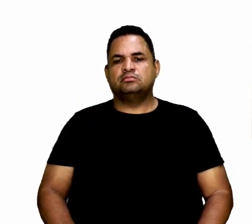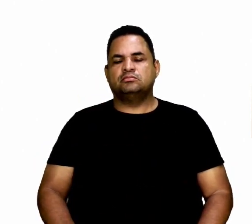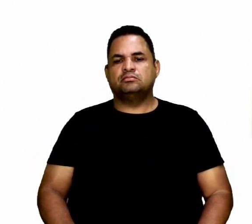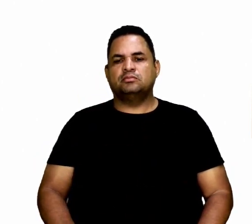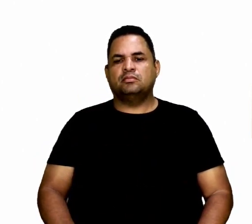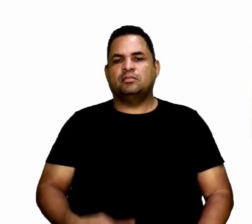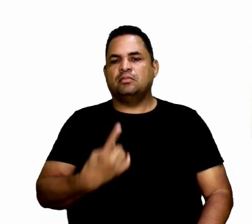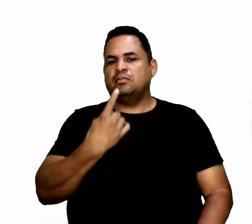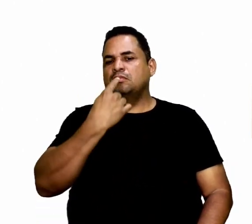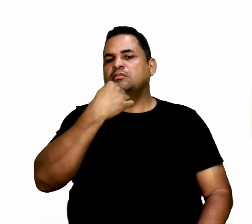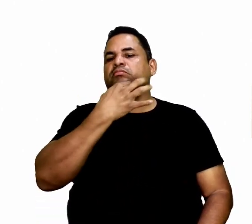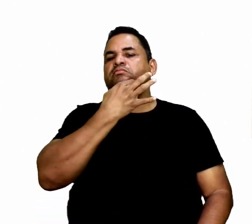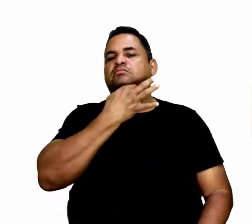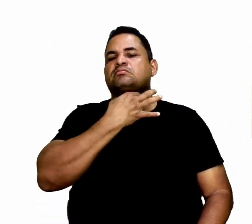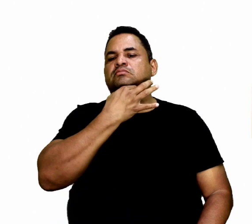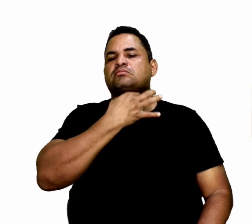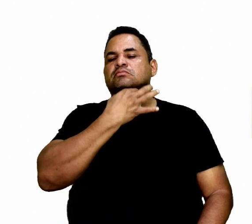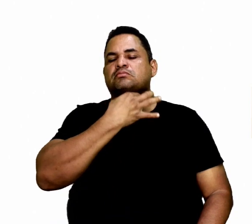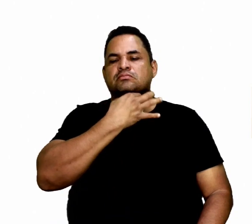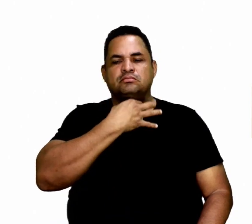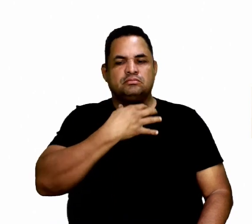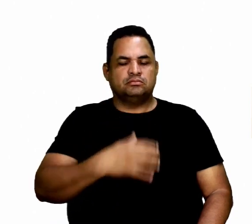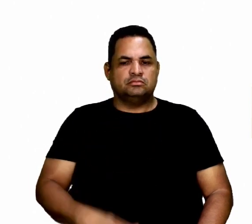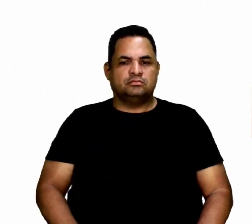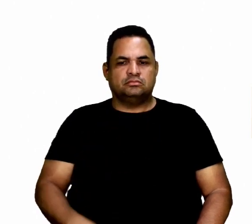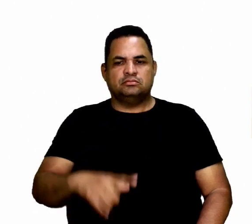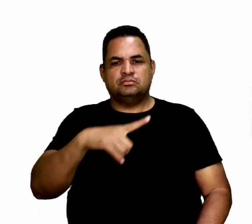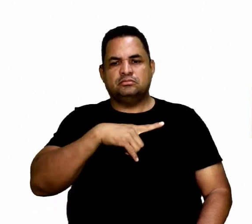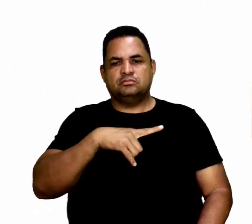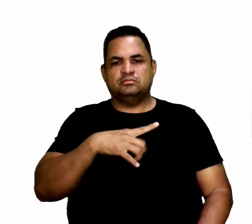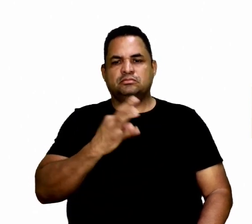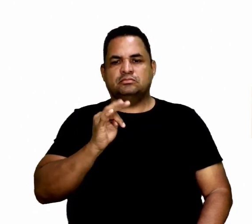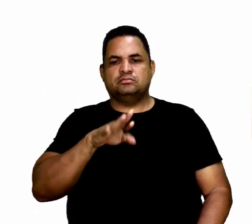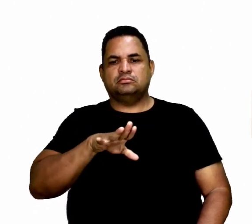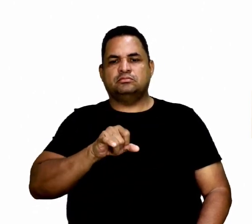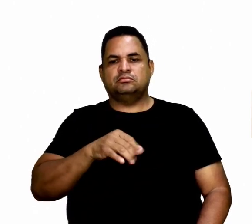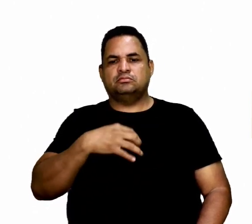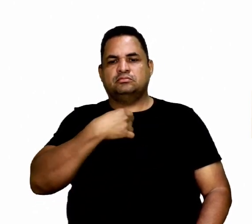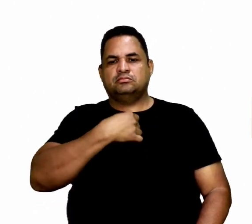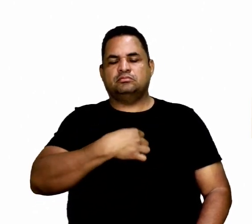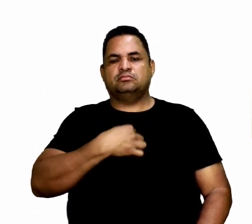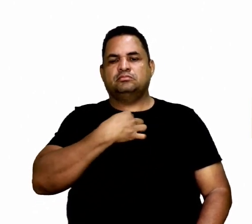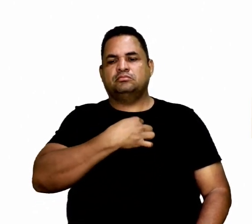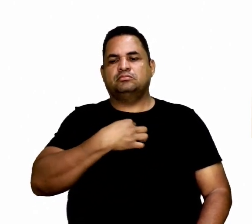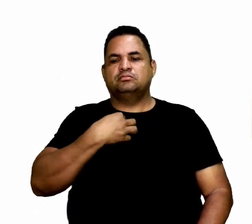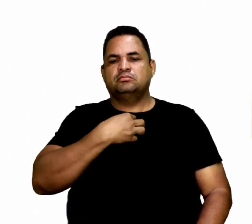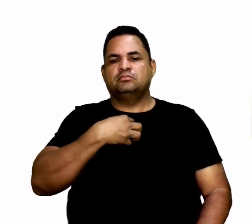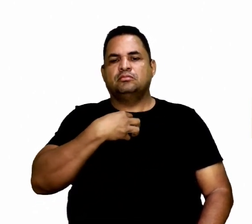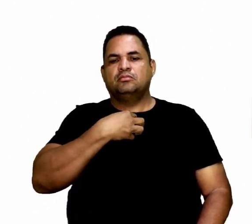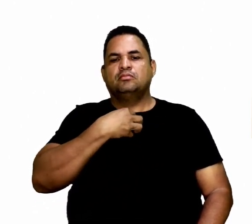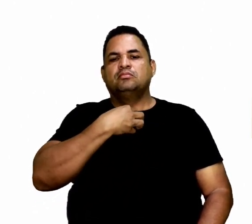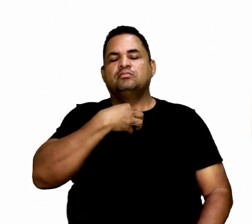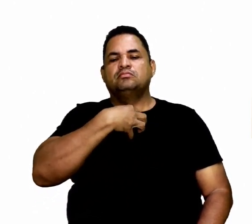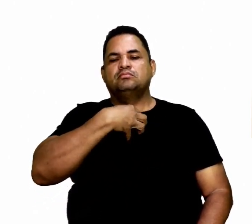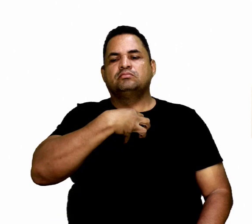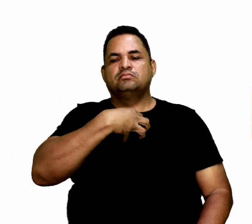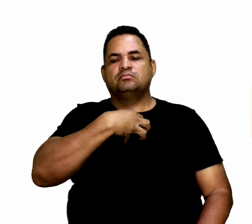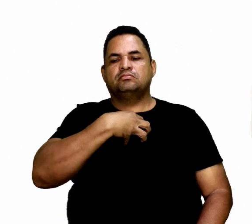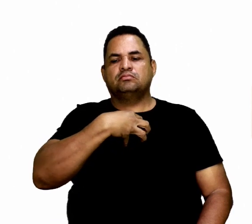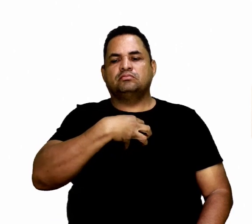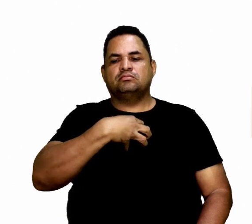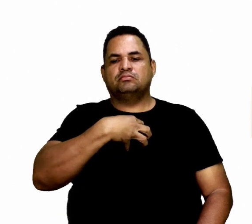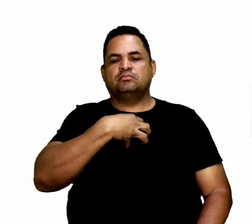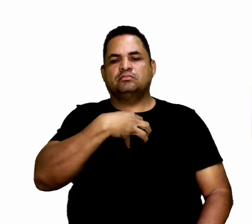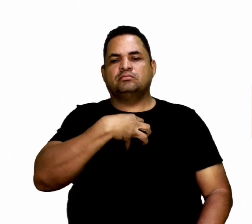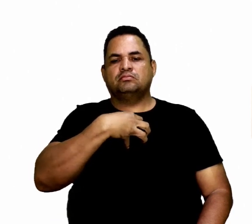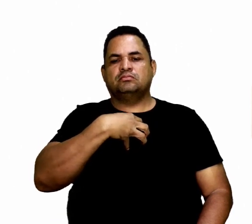entrada da garganta, na faringe. Temos o timo, que fica aqui nessa região que eu falei ainda há pouco, aqui no meio do nosso tórax, do nosso